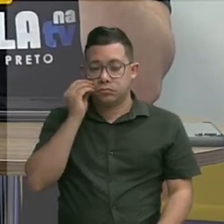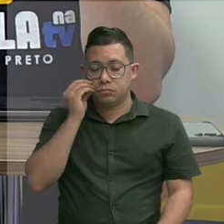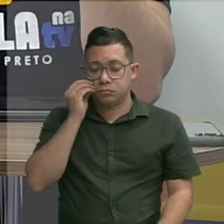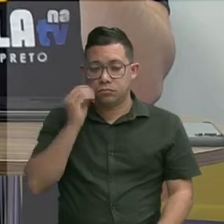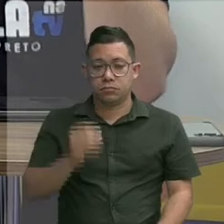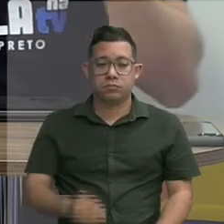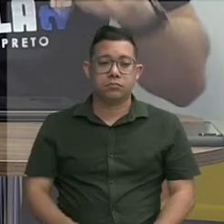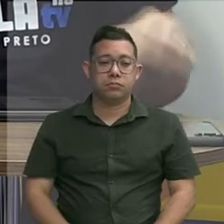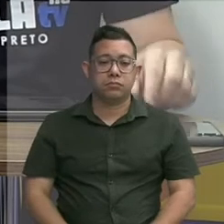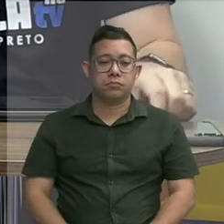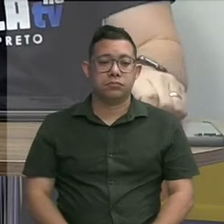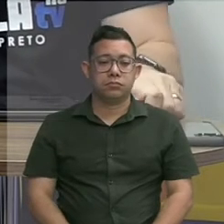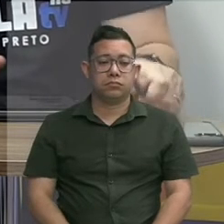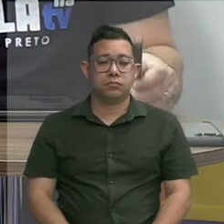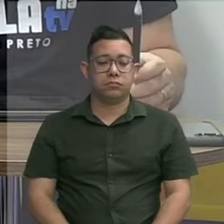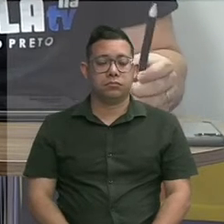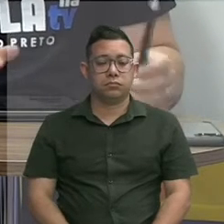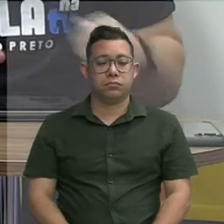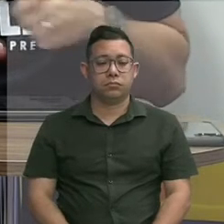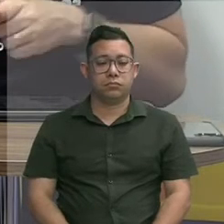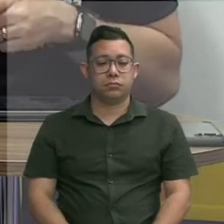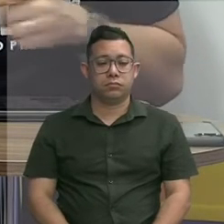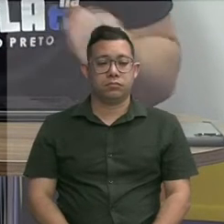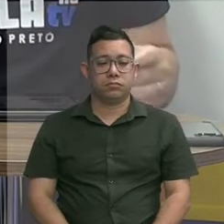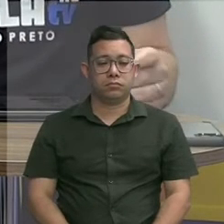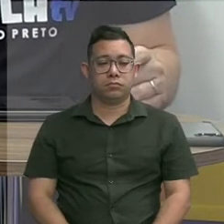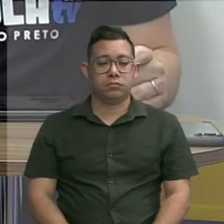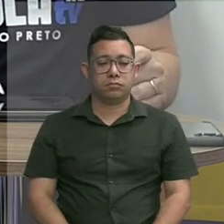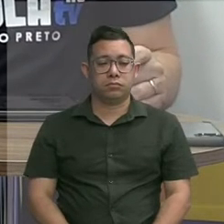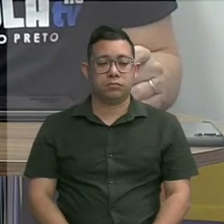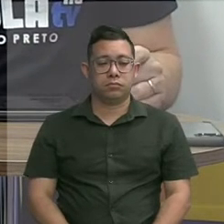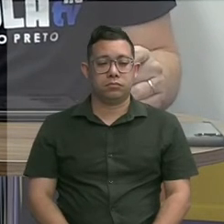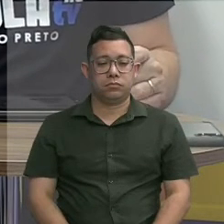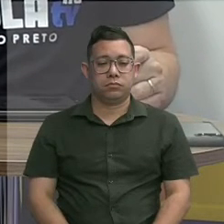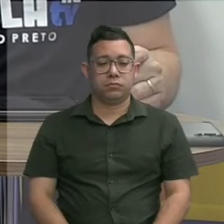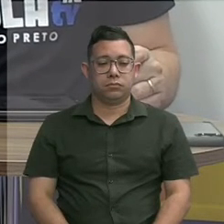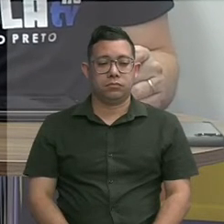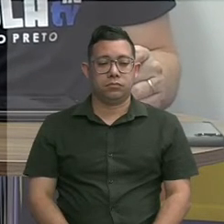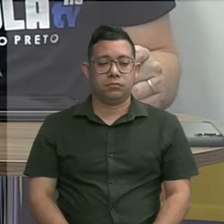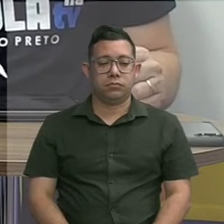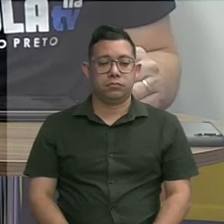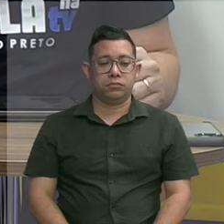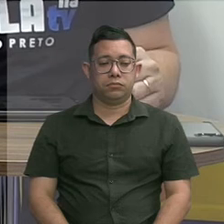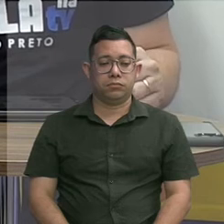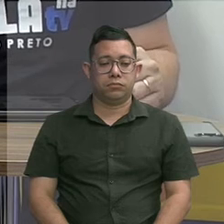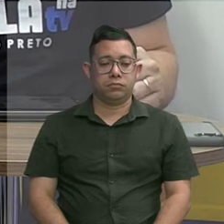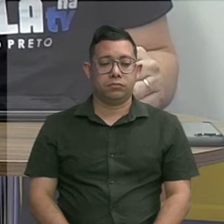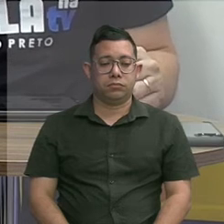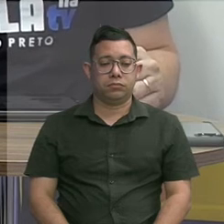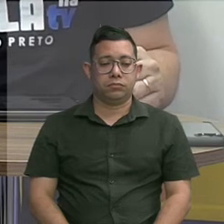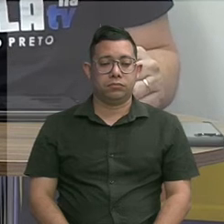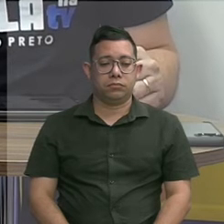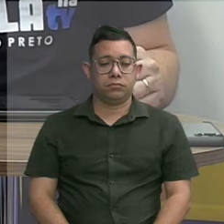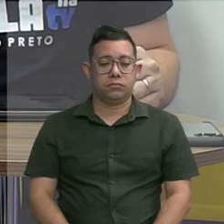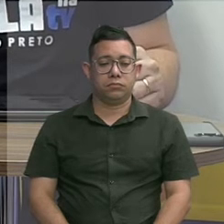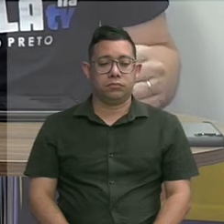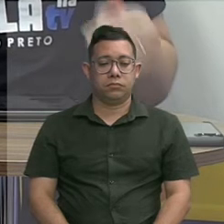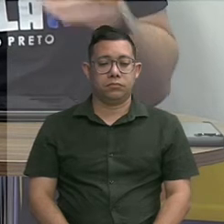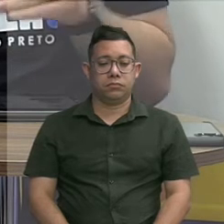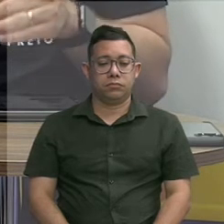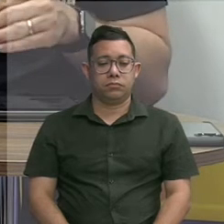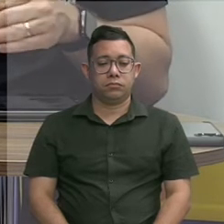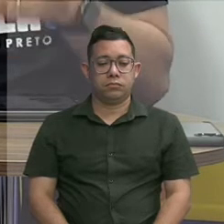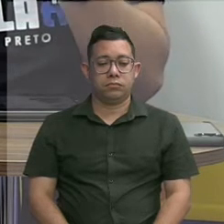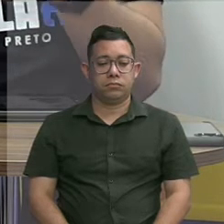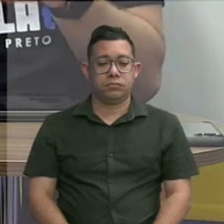por tentativa para descobrir então se eu coloquei o desenho para gente lembrar né que a piscina tem x x + 10 de